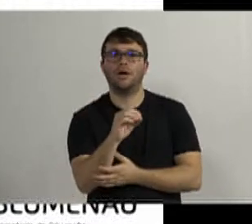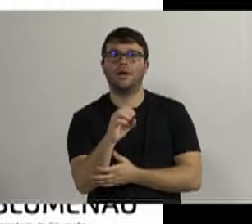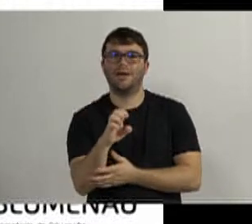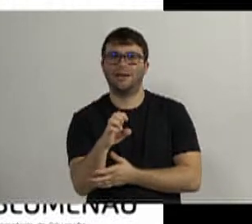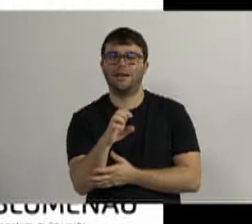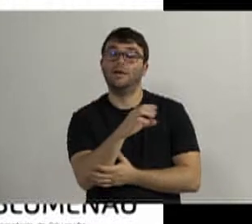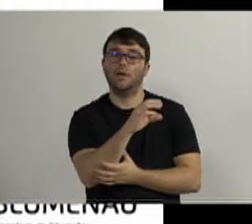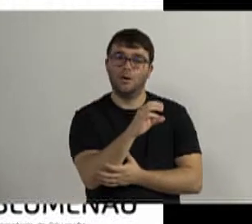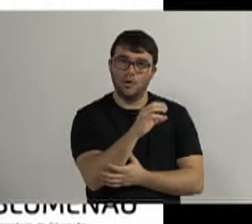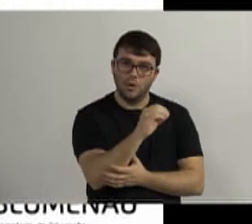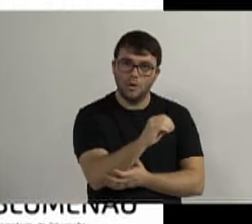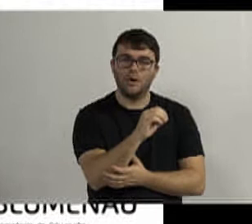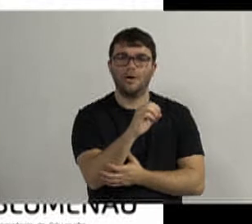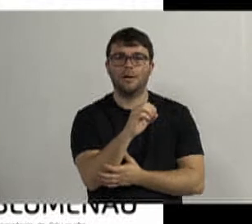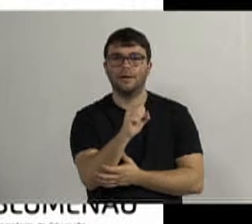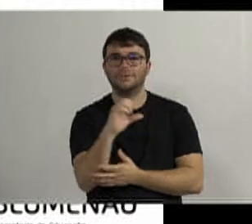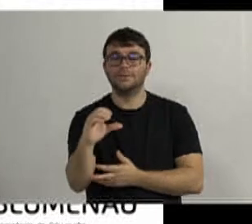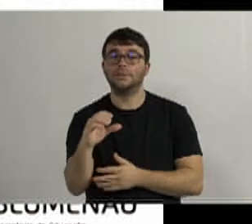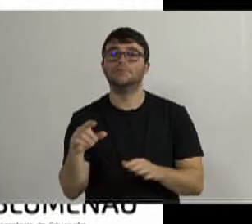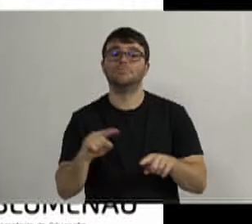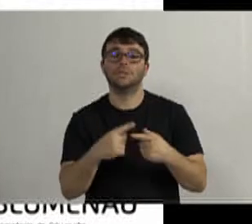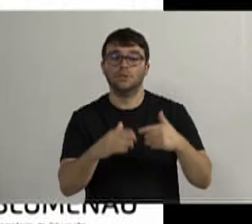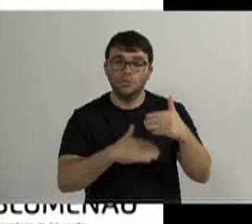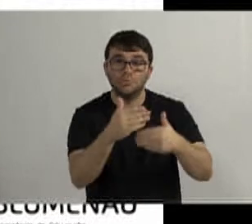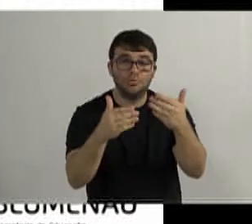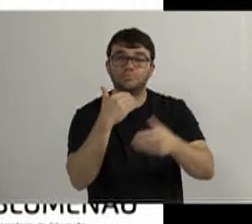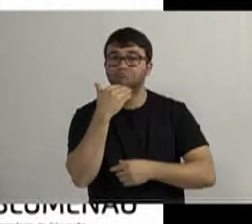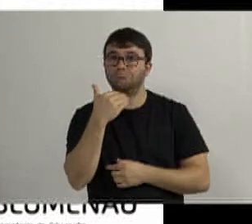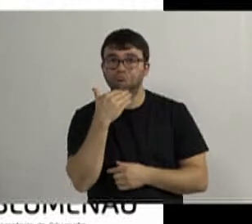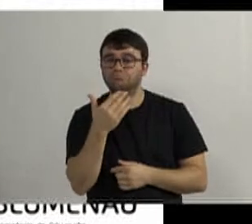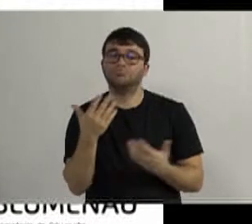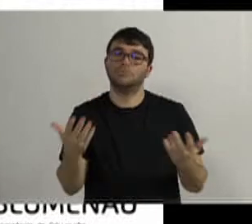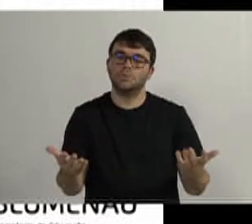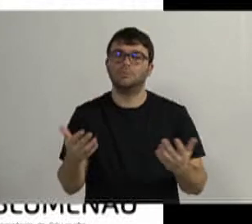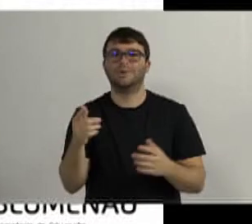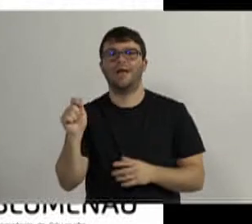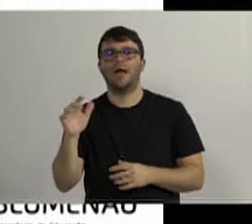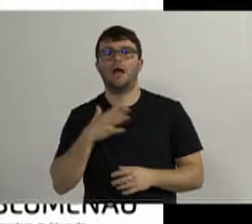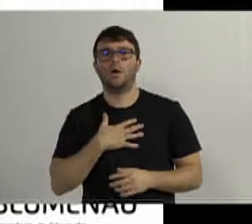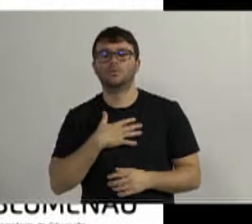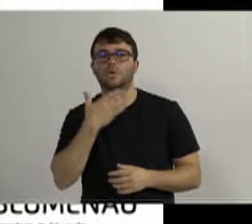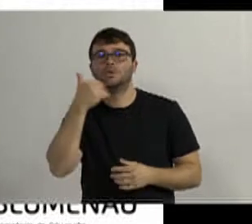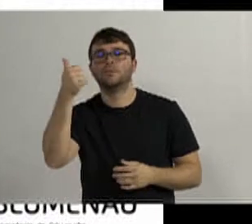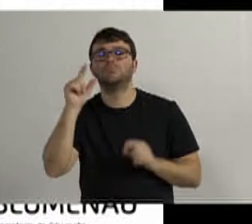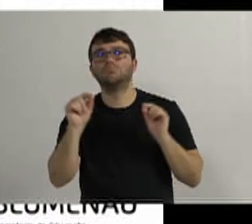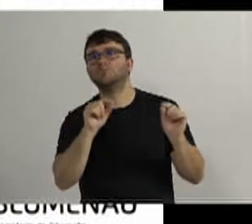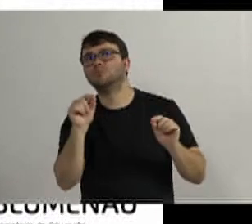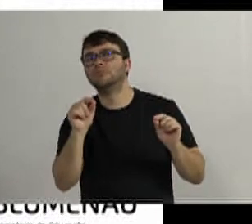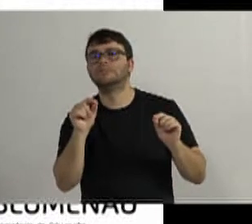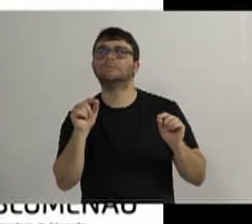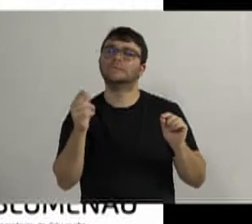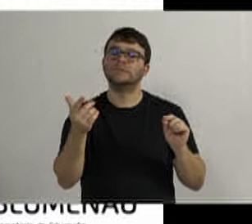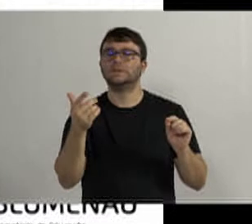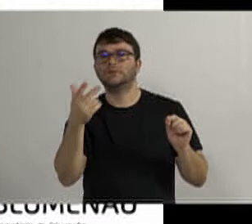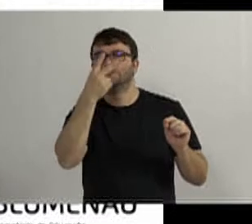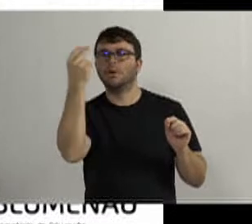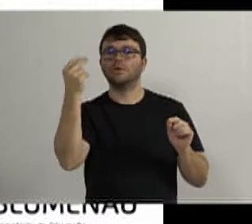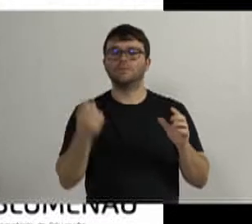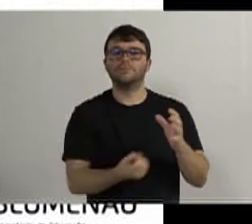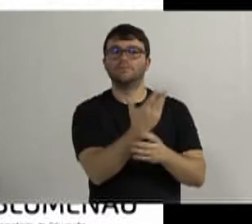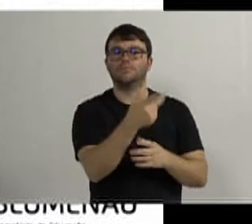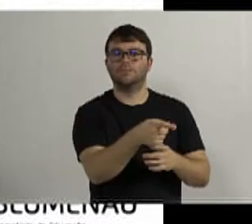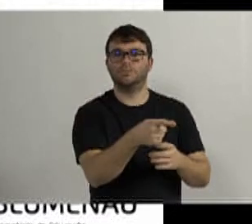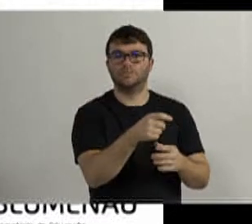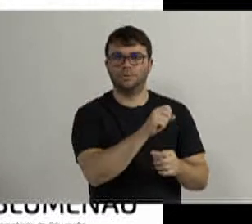acabou numa avançando e a decisão depois a partir de agosto foi de que o próprio município vai estar implementando suas